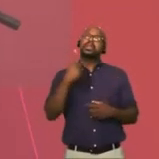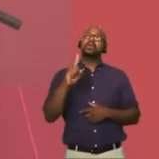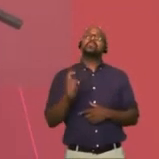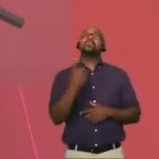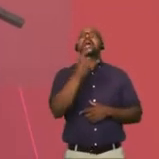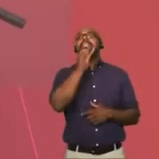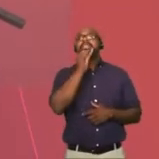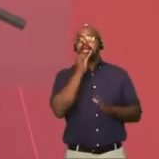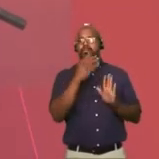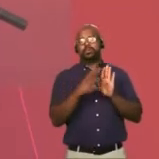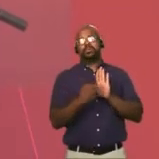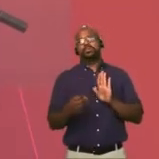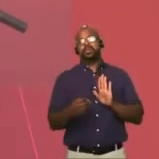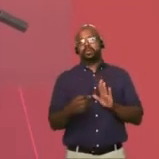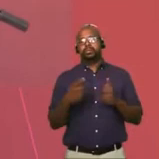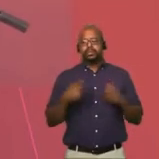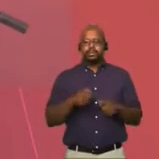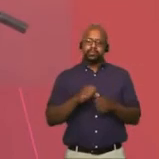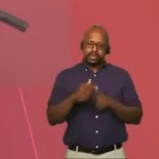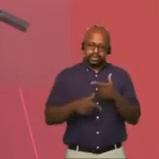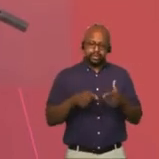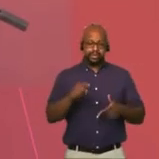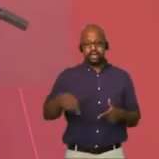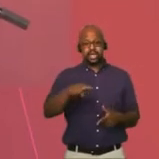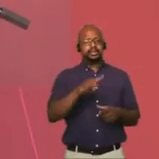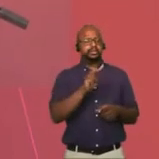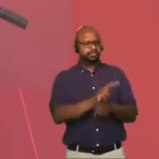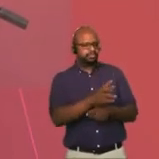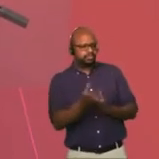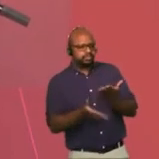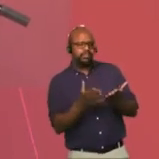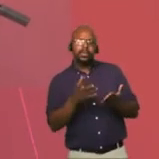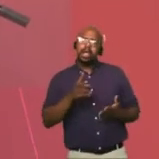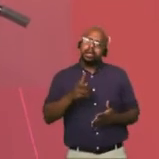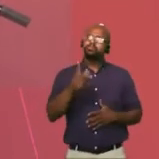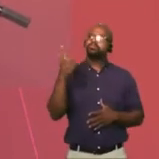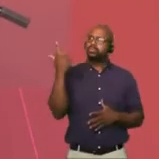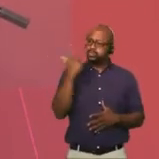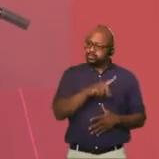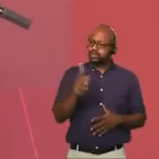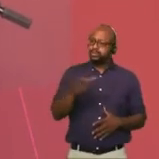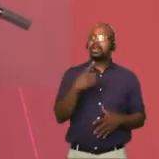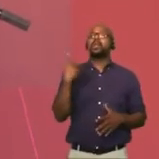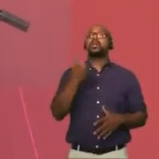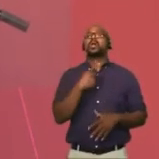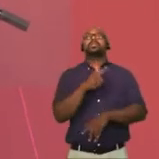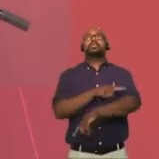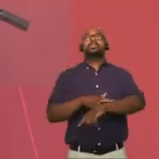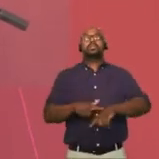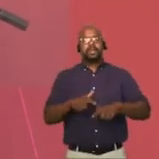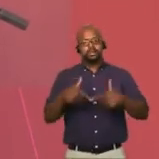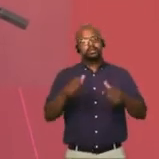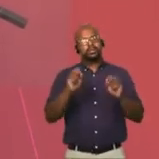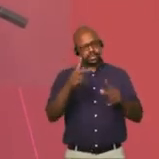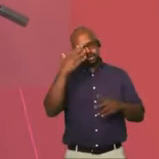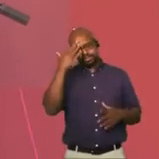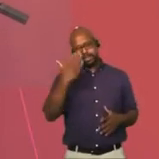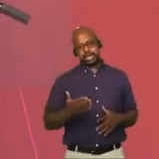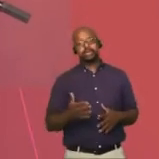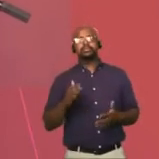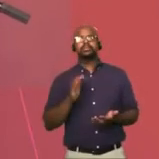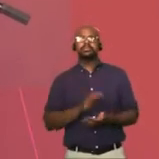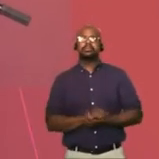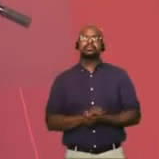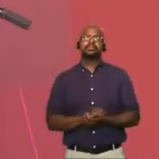dar o exemplo nós temos que fazer e que o que essa preservação aconteça pelas Nossas ações Ok obrigado